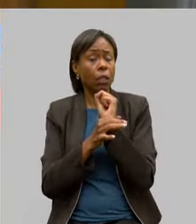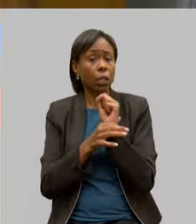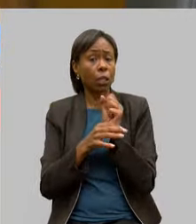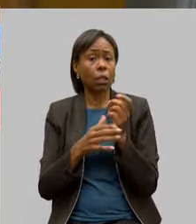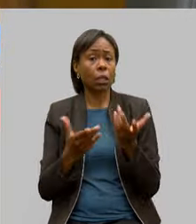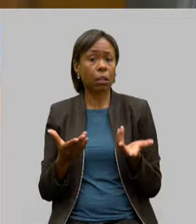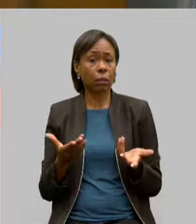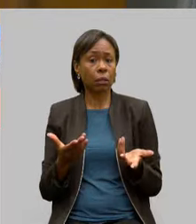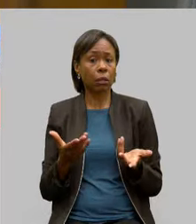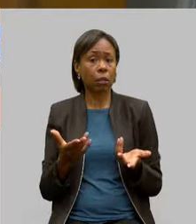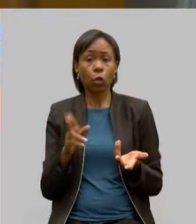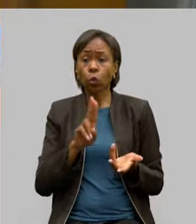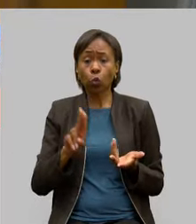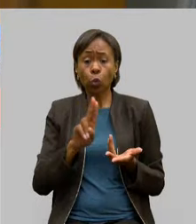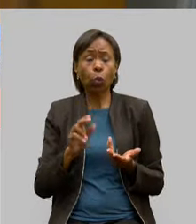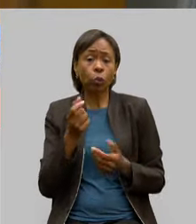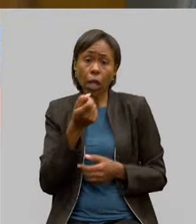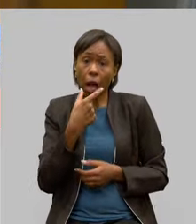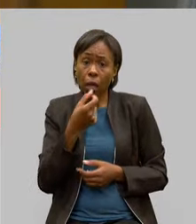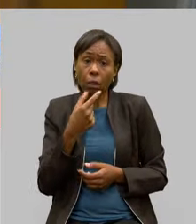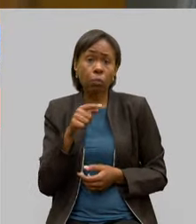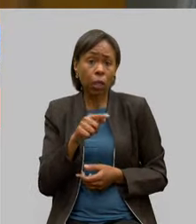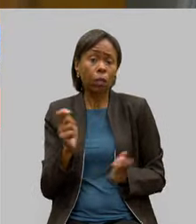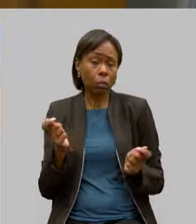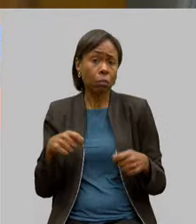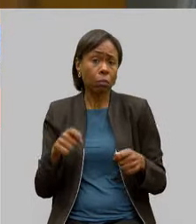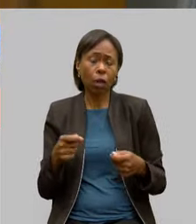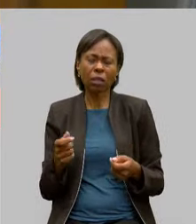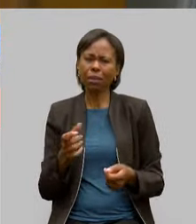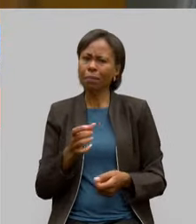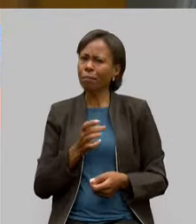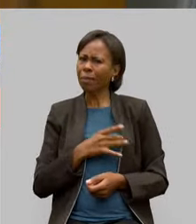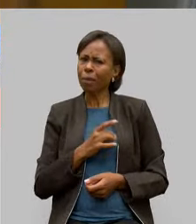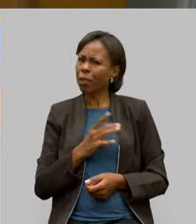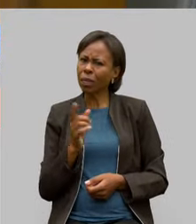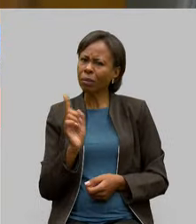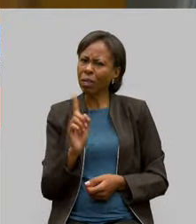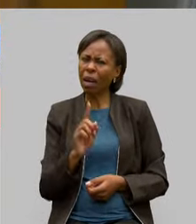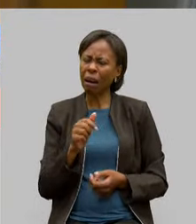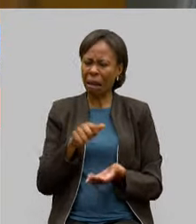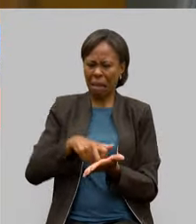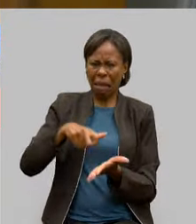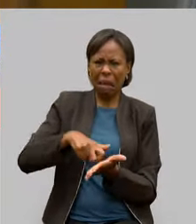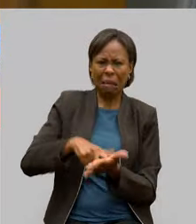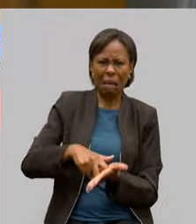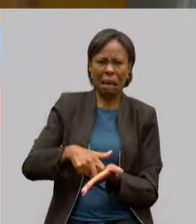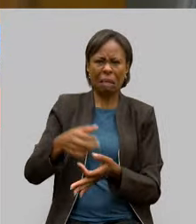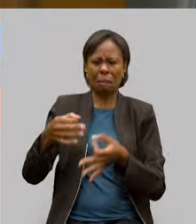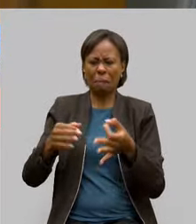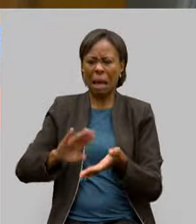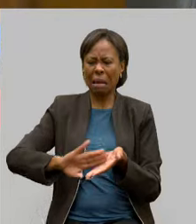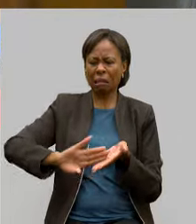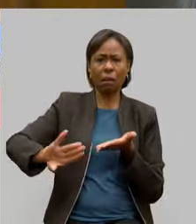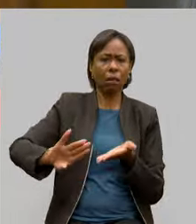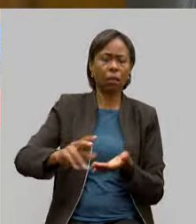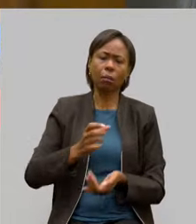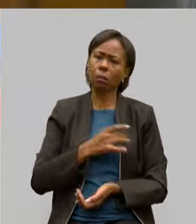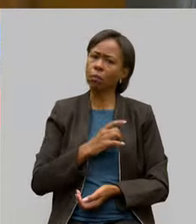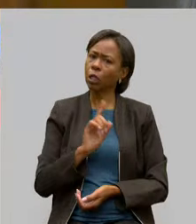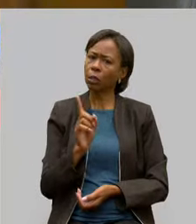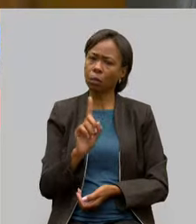trazer e sem ter medo de ser penalizado ou marginalizado por isso